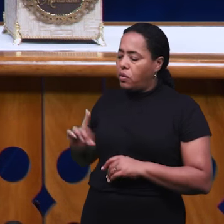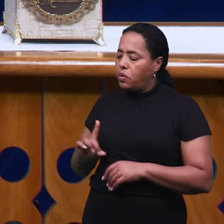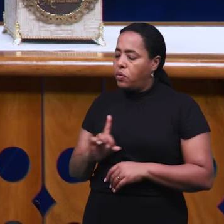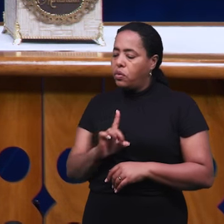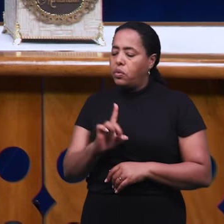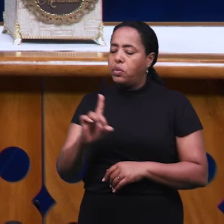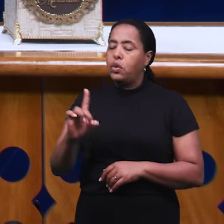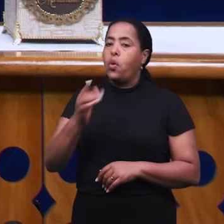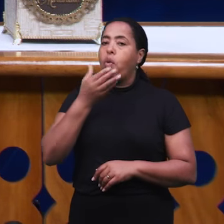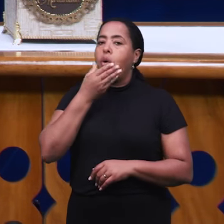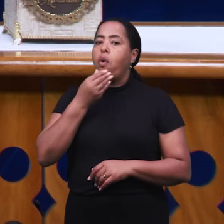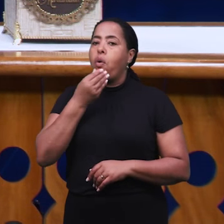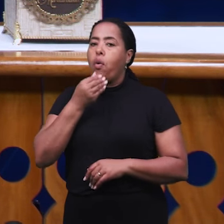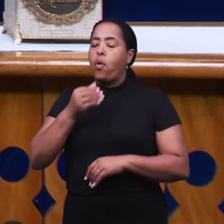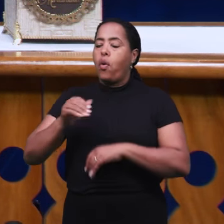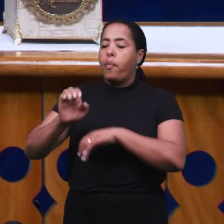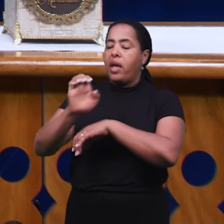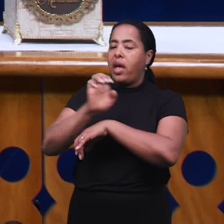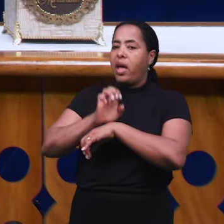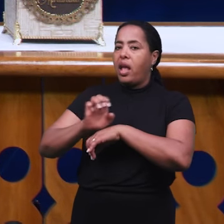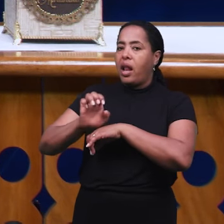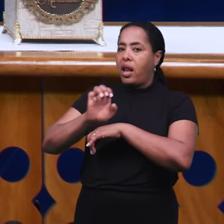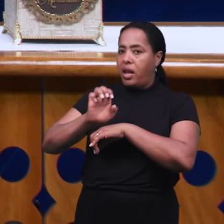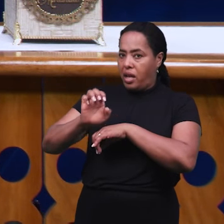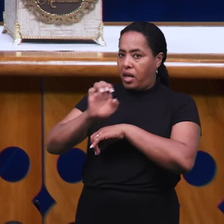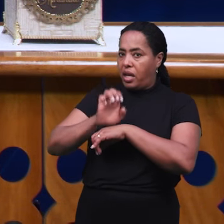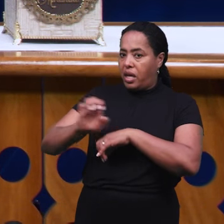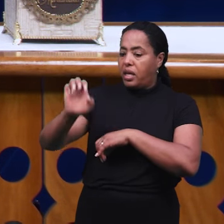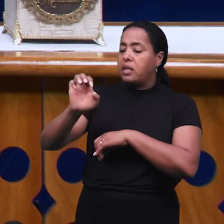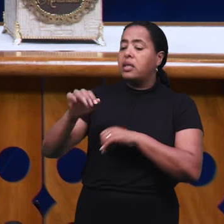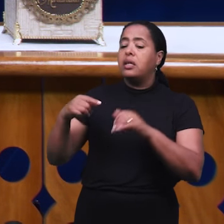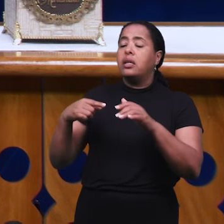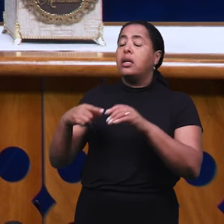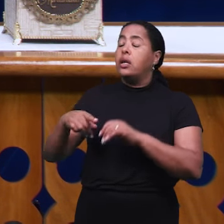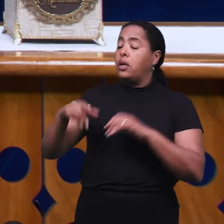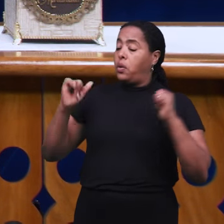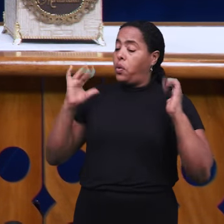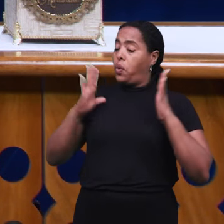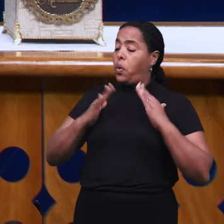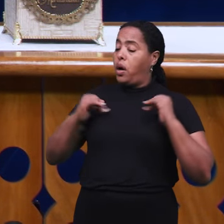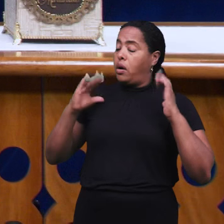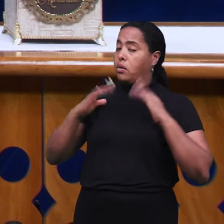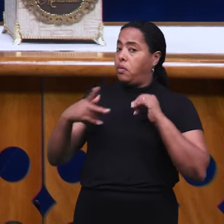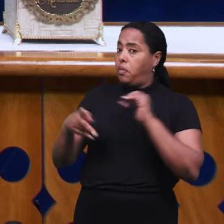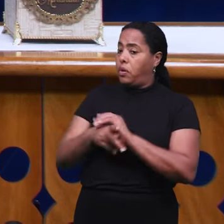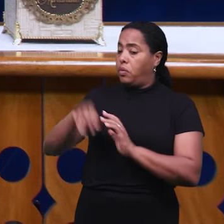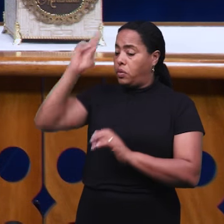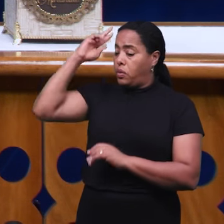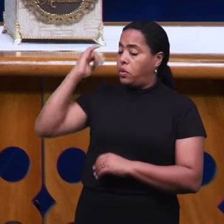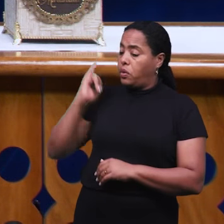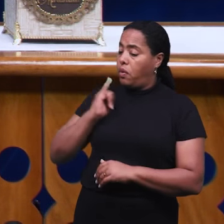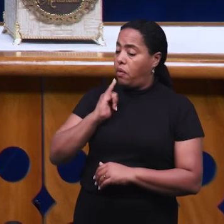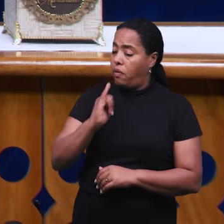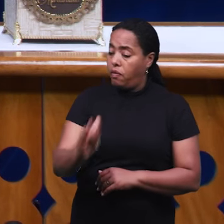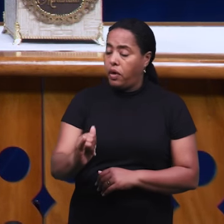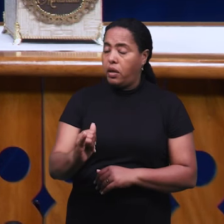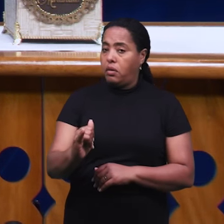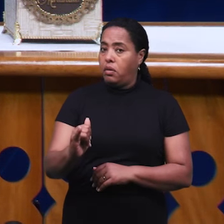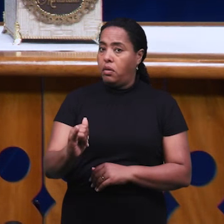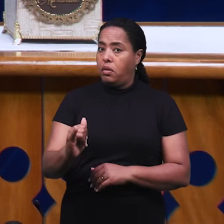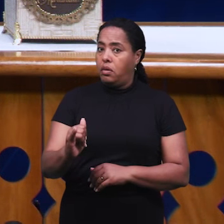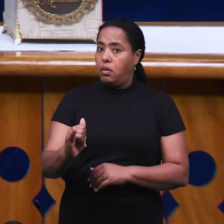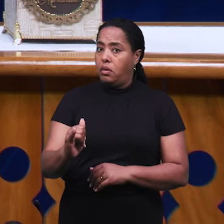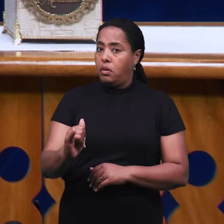apareceu a Elias e falou, o anjo trouxe um recado da parte do Senhor, da onde